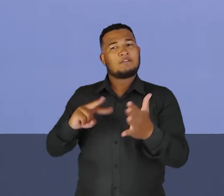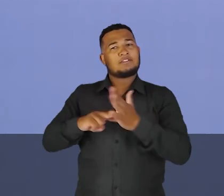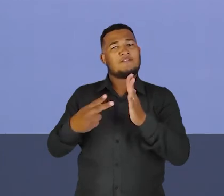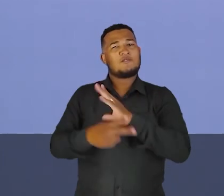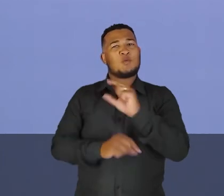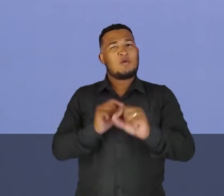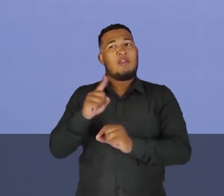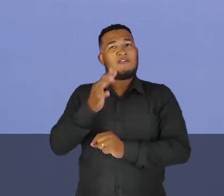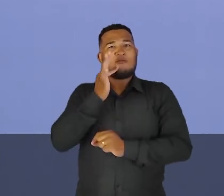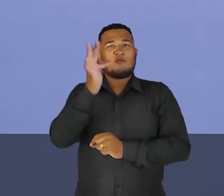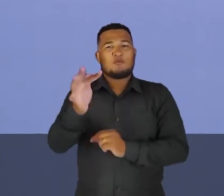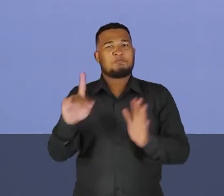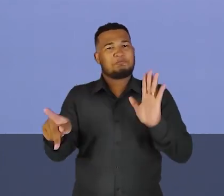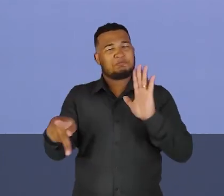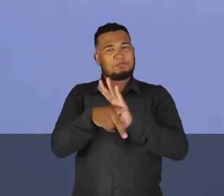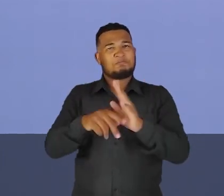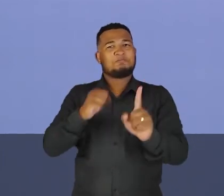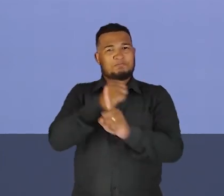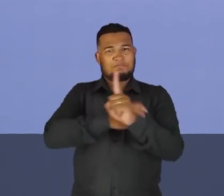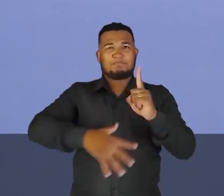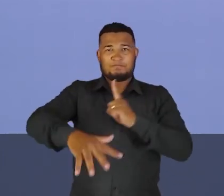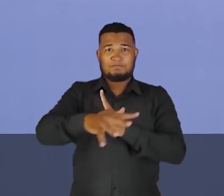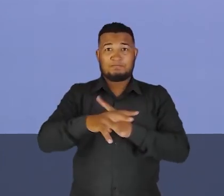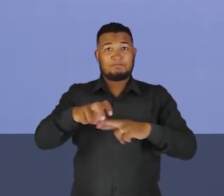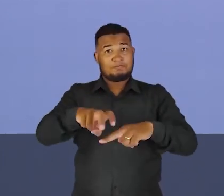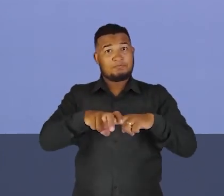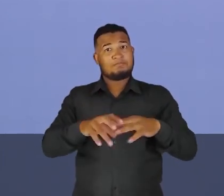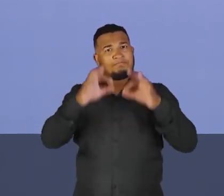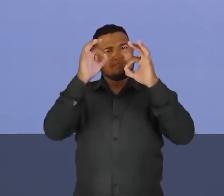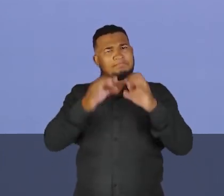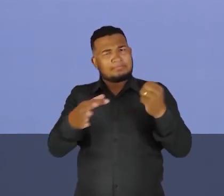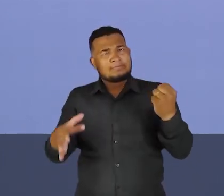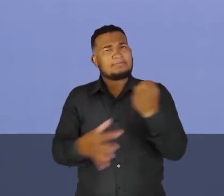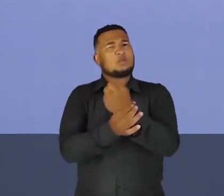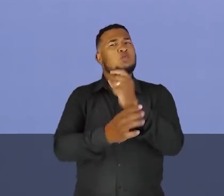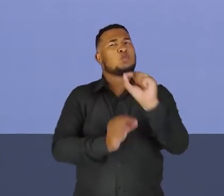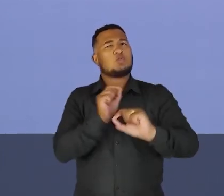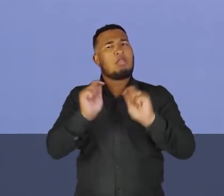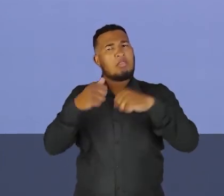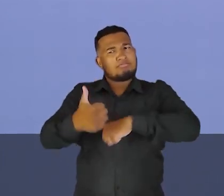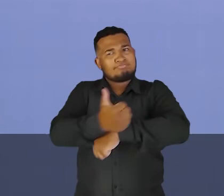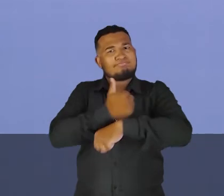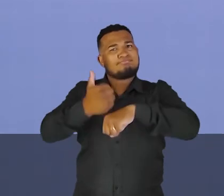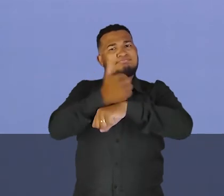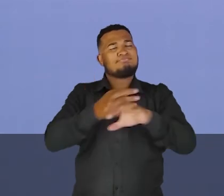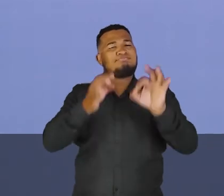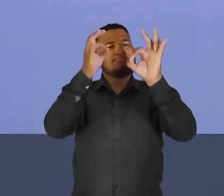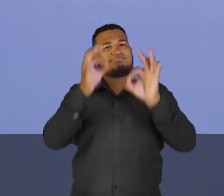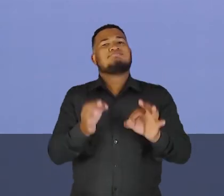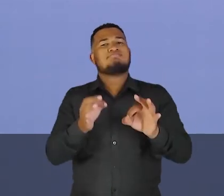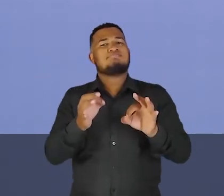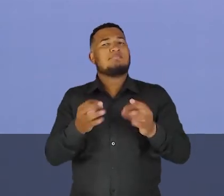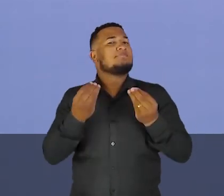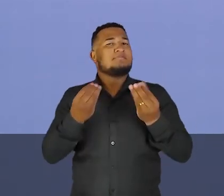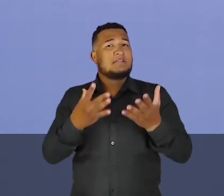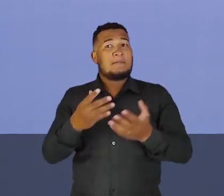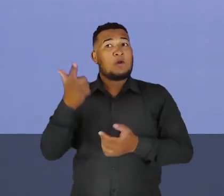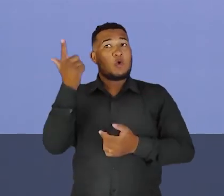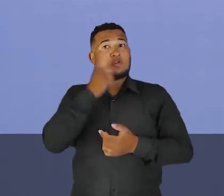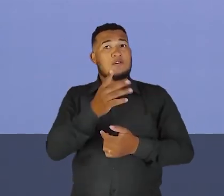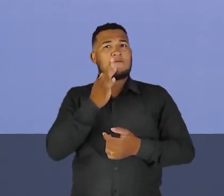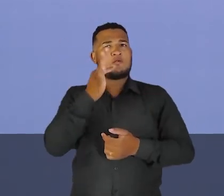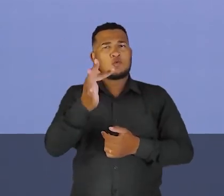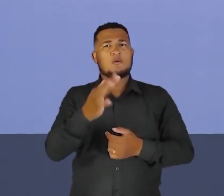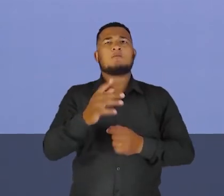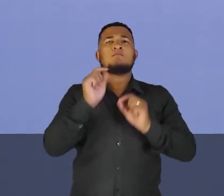né? Por isso que se faz necessário de assegurar que se desenvolvam habilidades e competências, né, para que eles tenham conhecimento